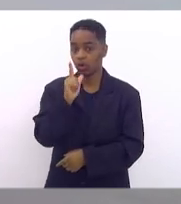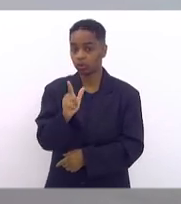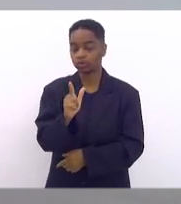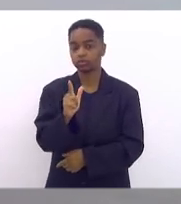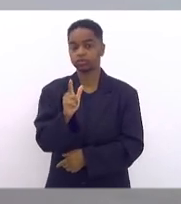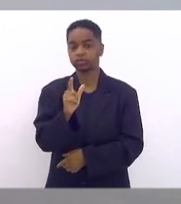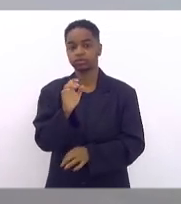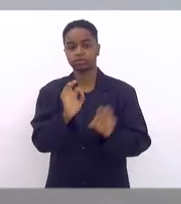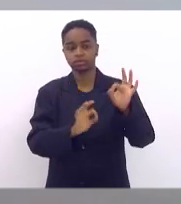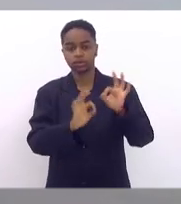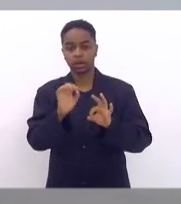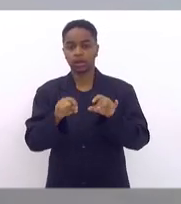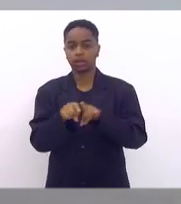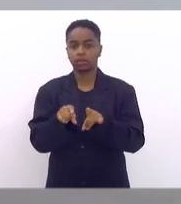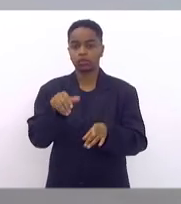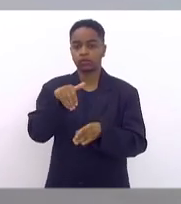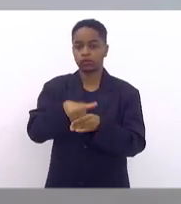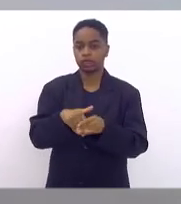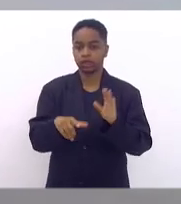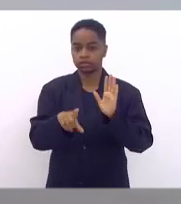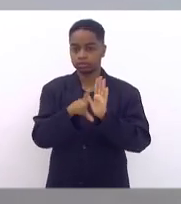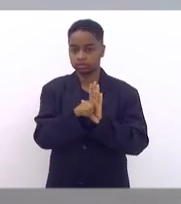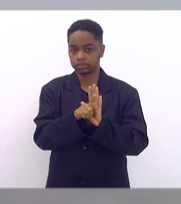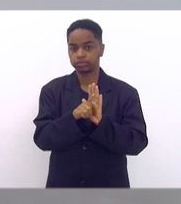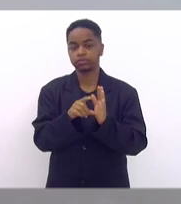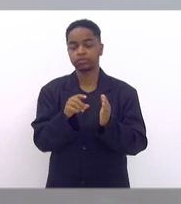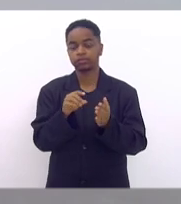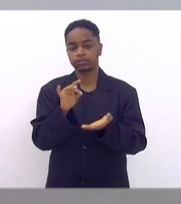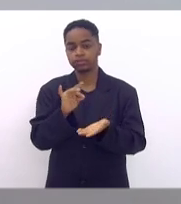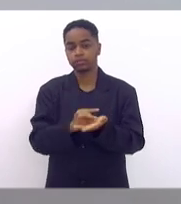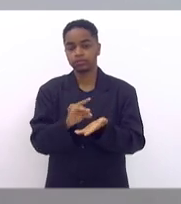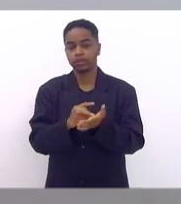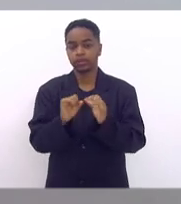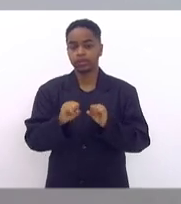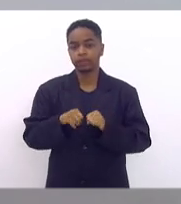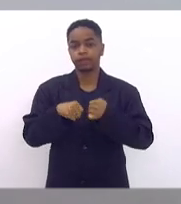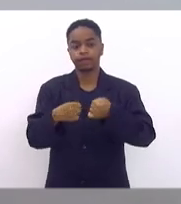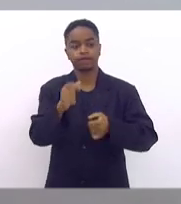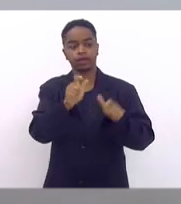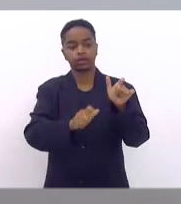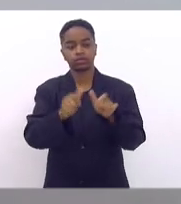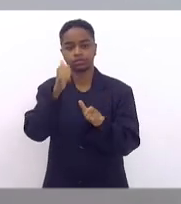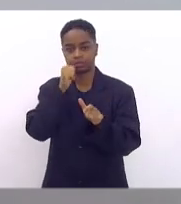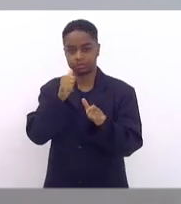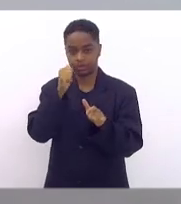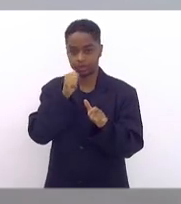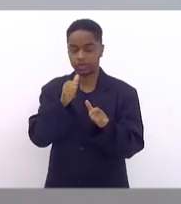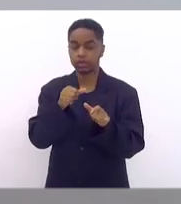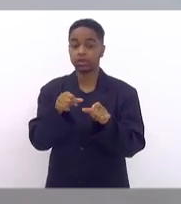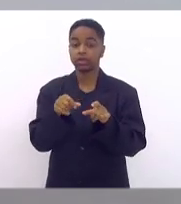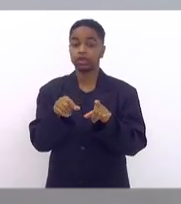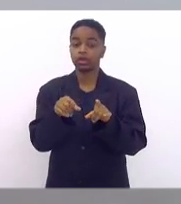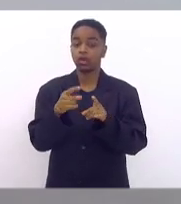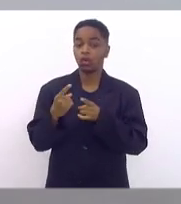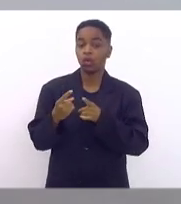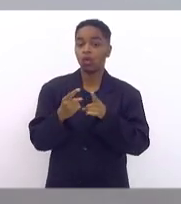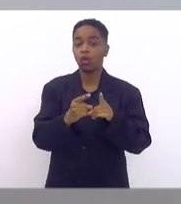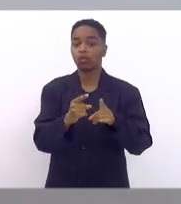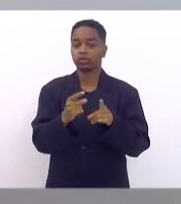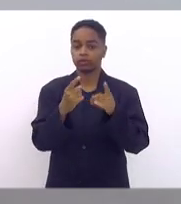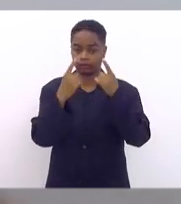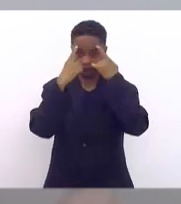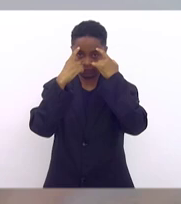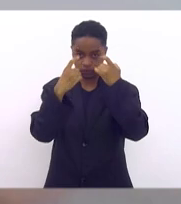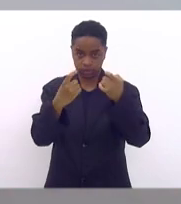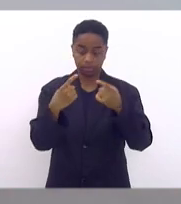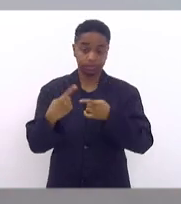elaborar e votar leis que sejam efetivas para a defesa das meninas e mulheres contra essas violências. Porque se a